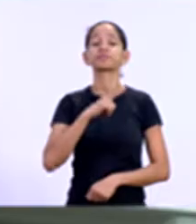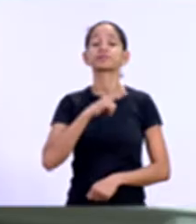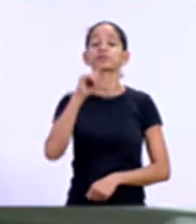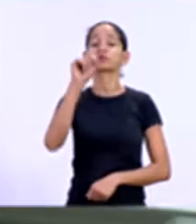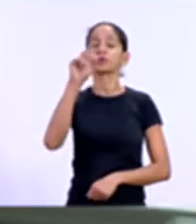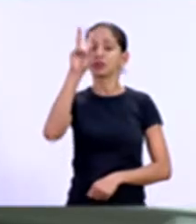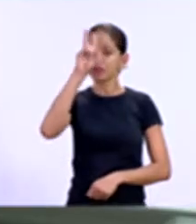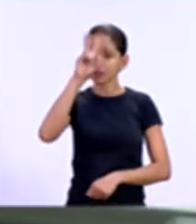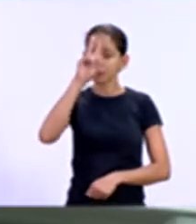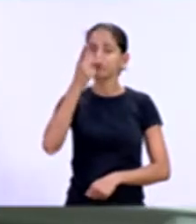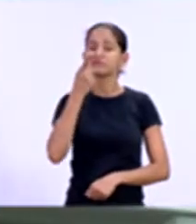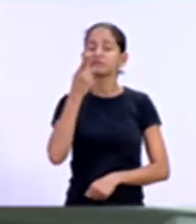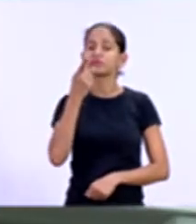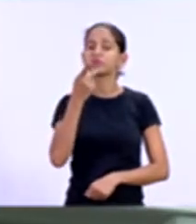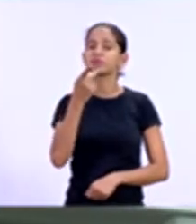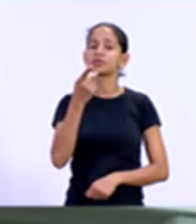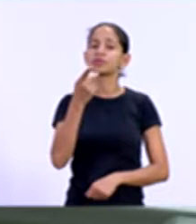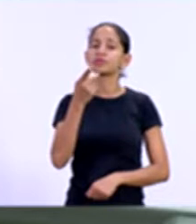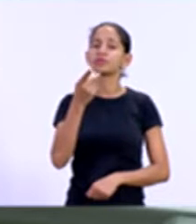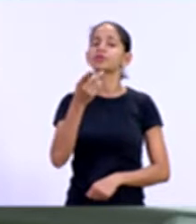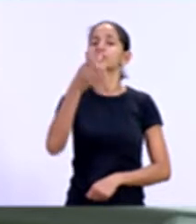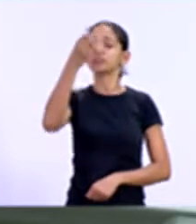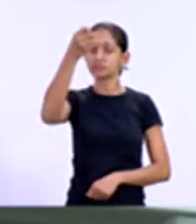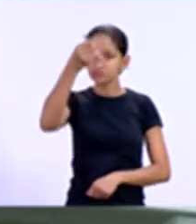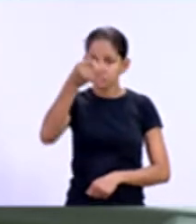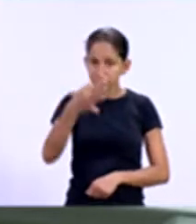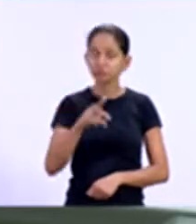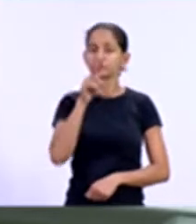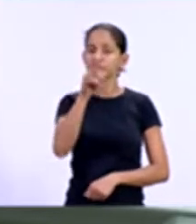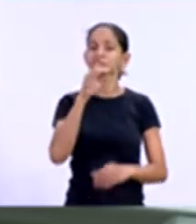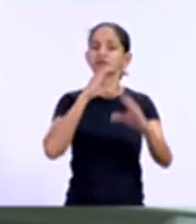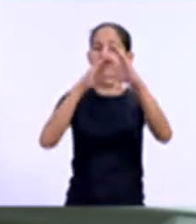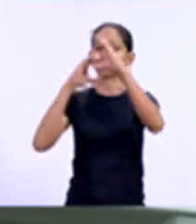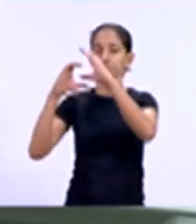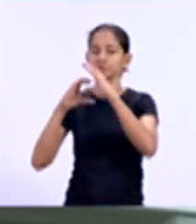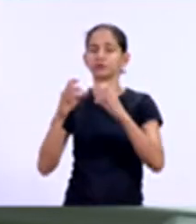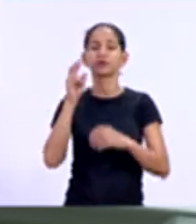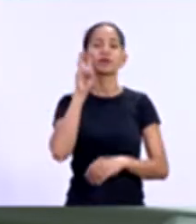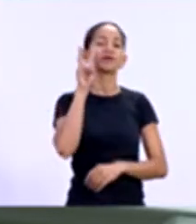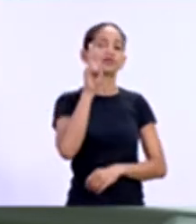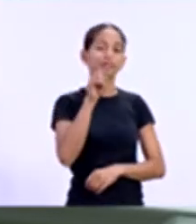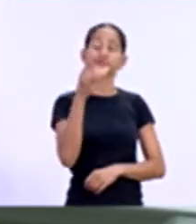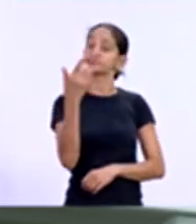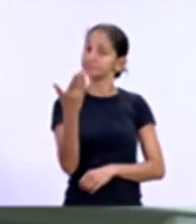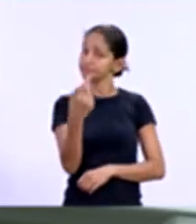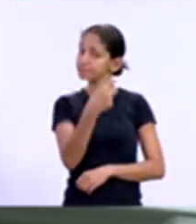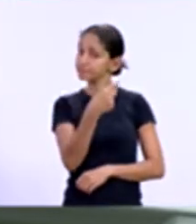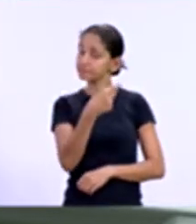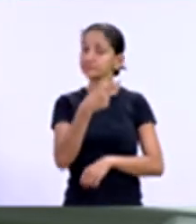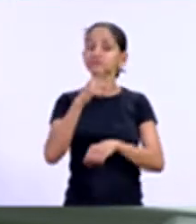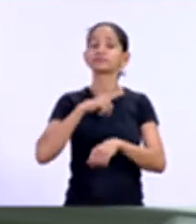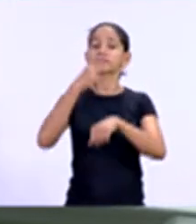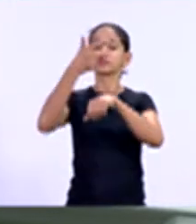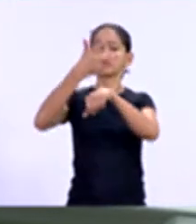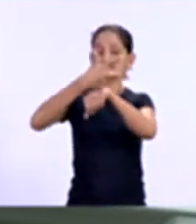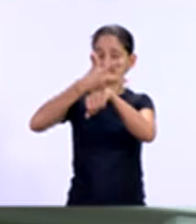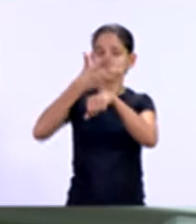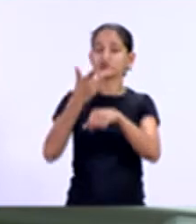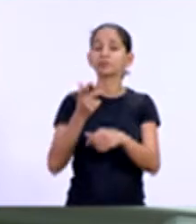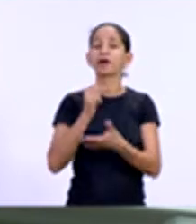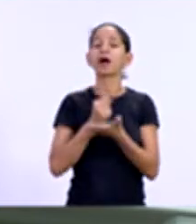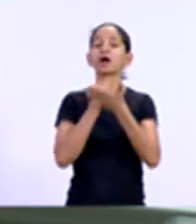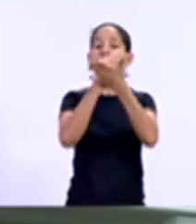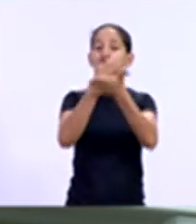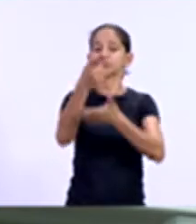lembra que o professor falou lá dos tipos de comunicação que vocês ainda iam ver? Então nós temos aí um vídeo, né, para complementar